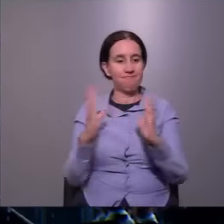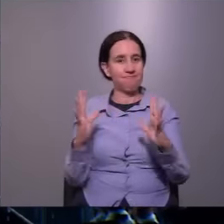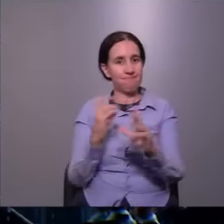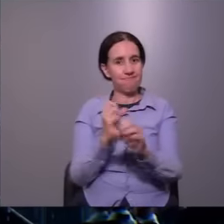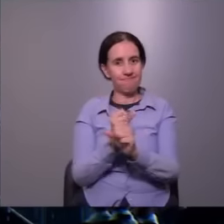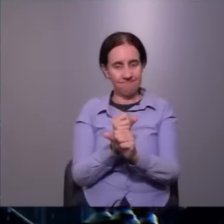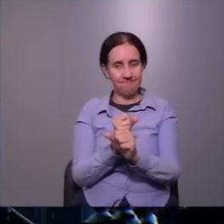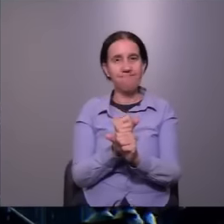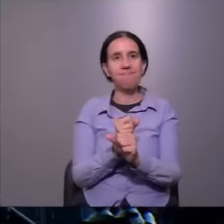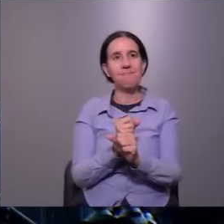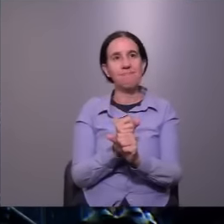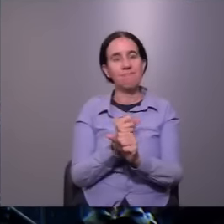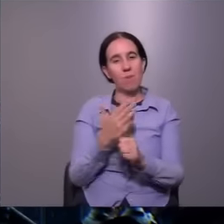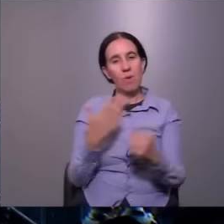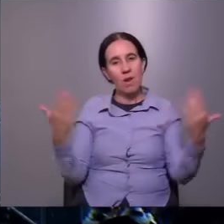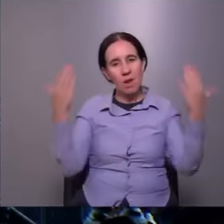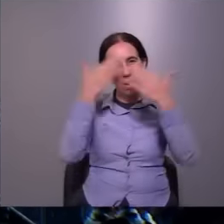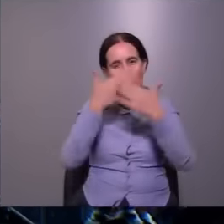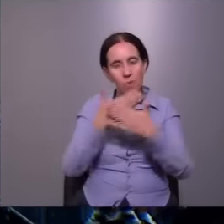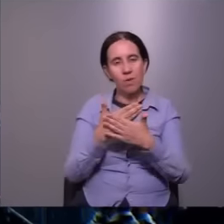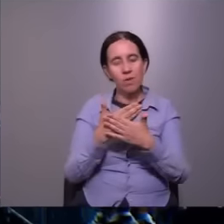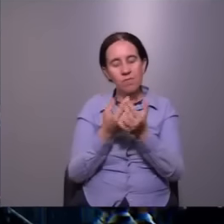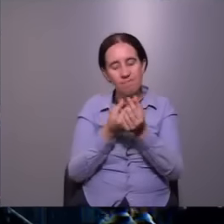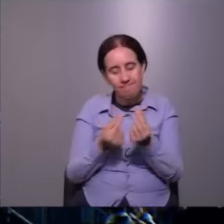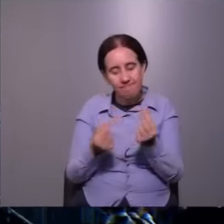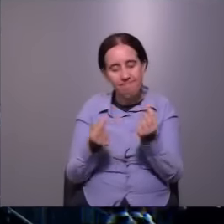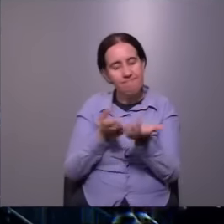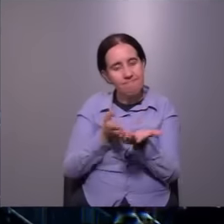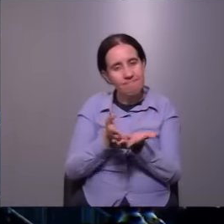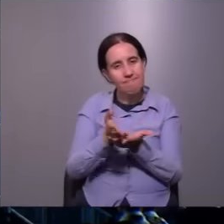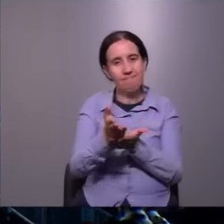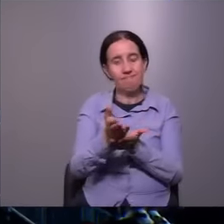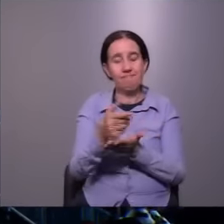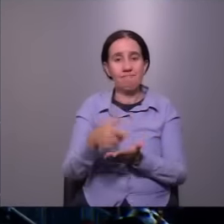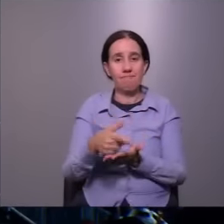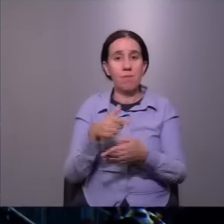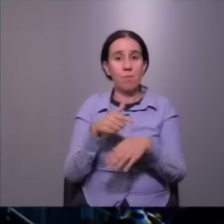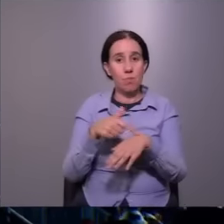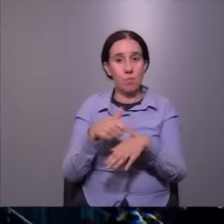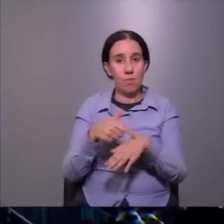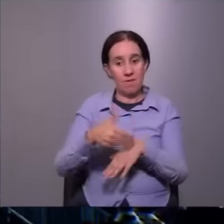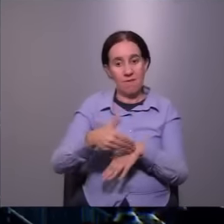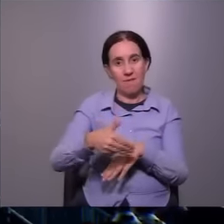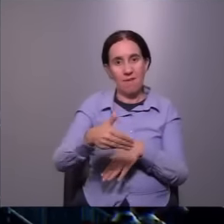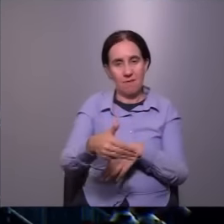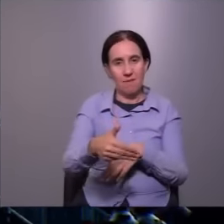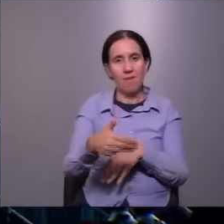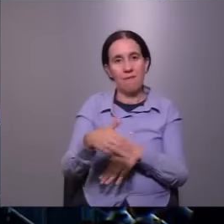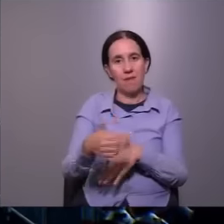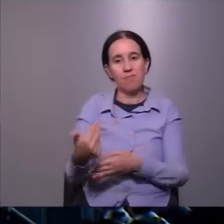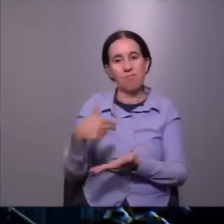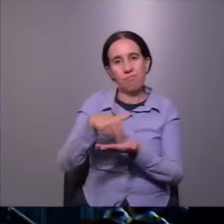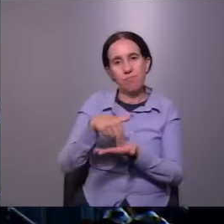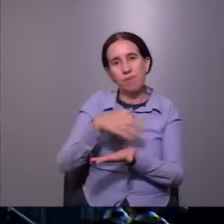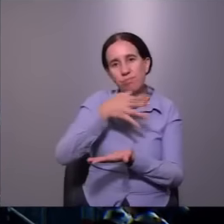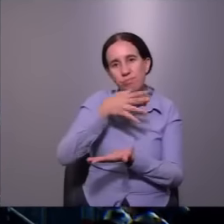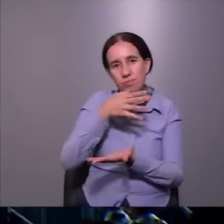Amém. Caros peregrinos, terminada esta celebração, a nossa vigília vai prolongar-se por toda a